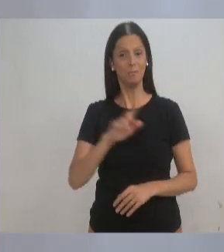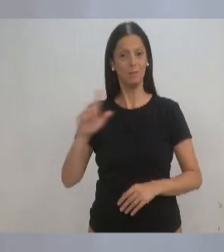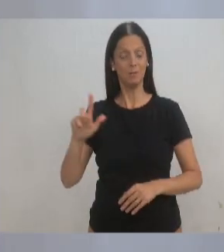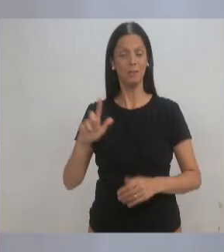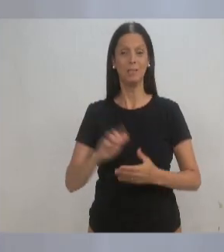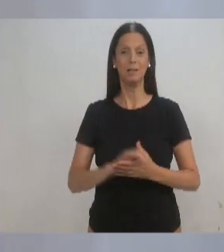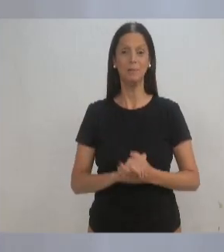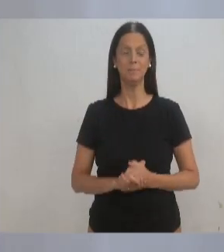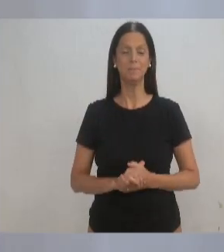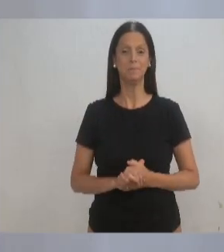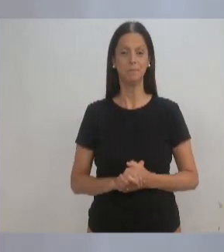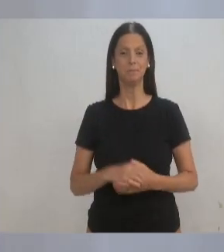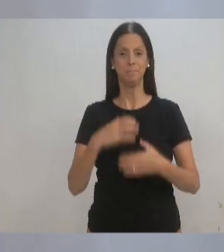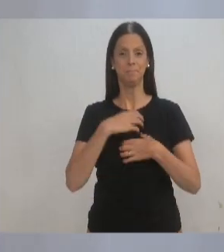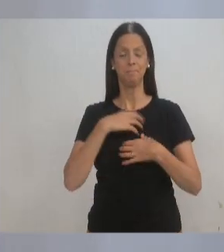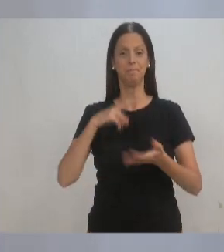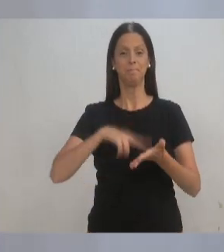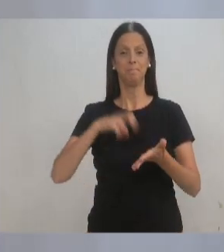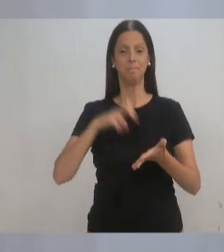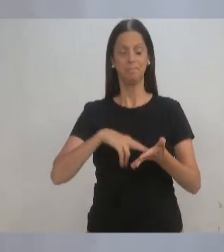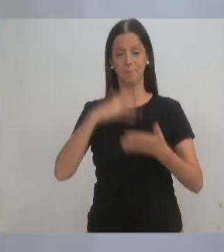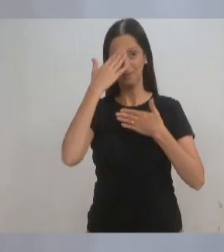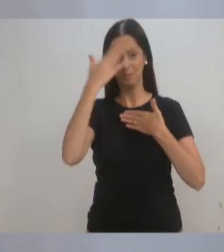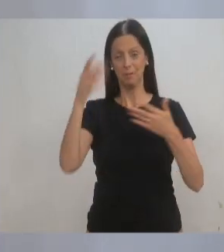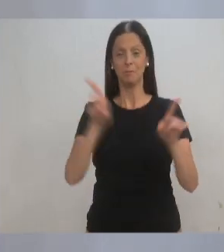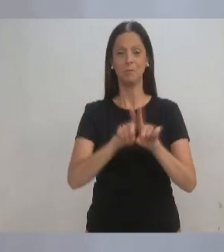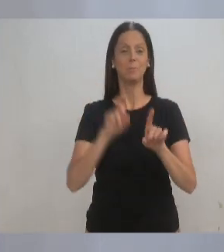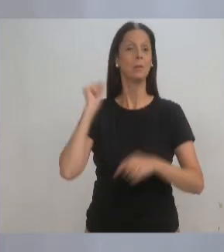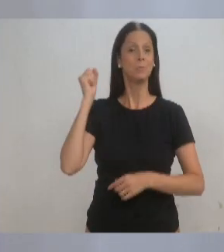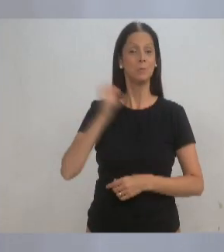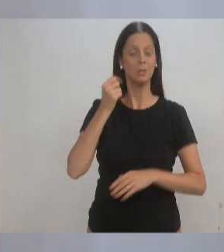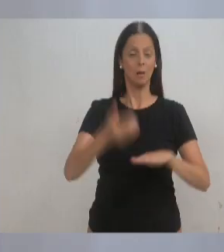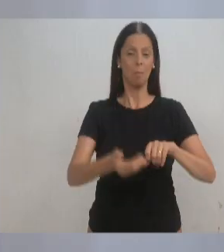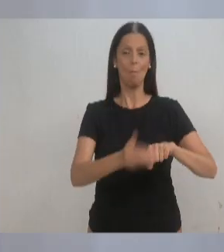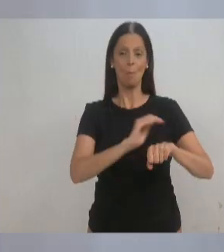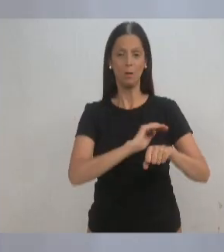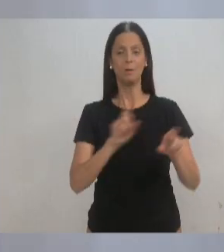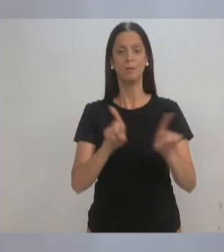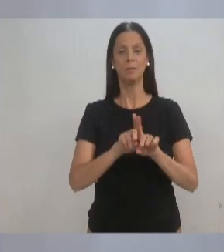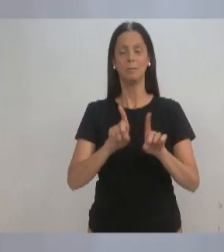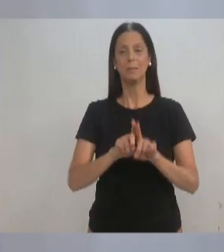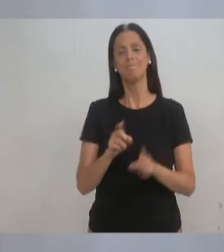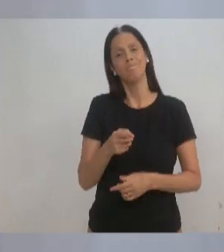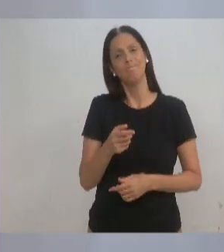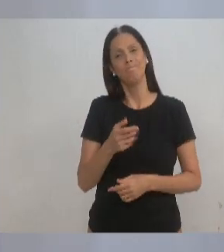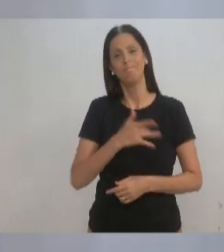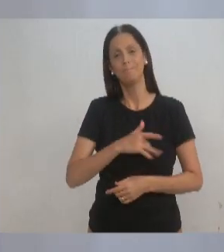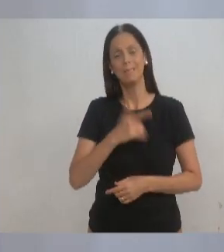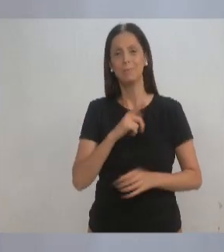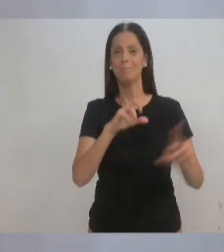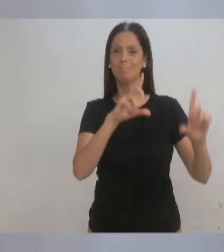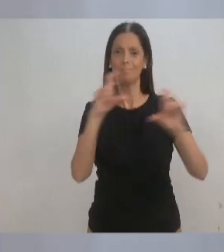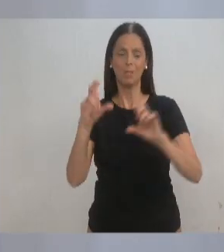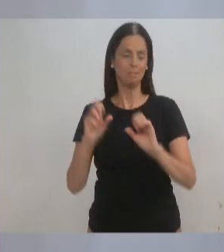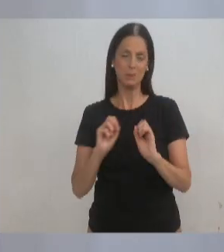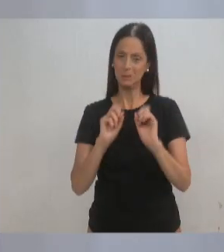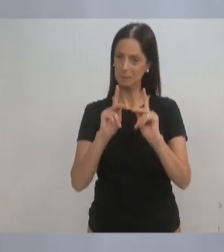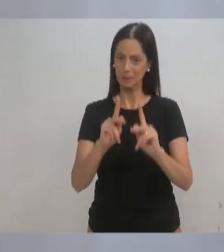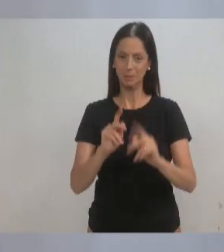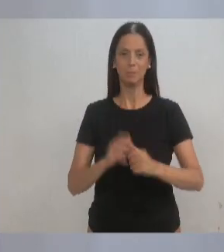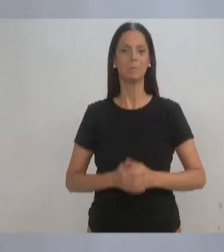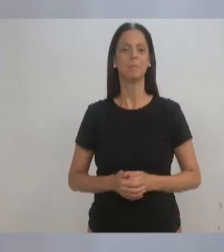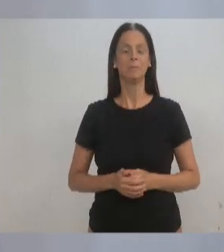E isso me deixou muito contente. Agradecer aos nossos senadores que pediam a mim. As fotos não aparecem, mas nós vamos tocando por aqui.